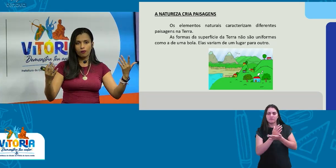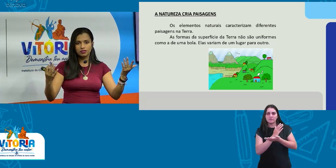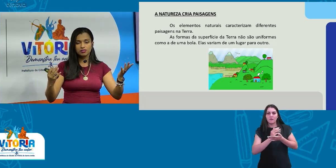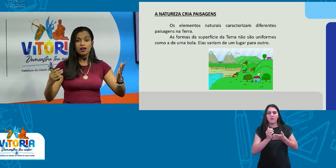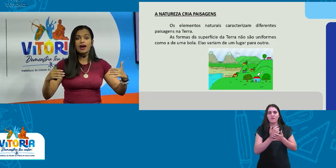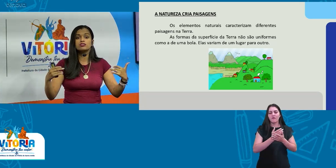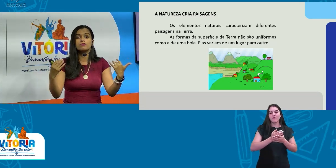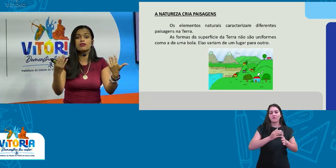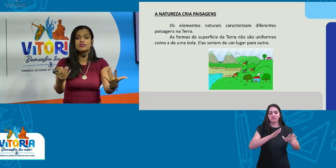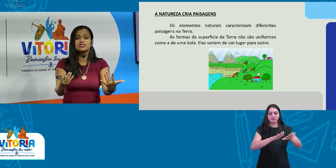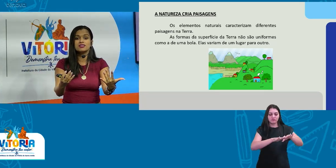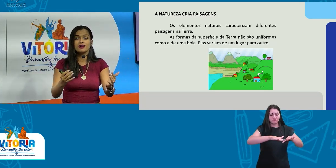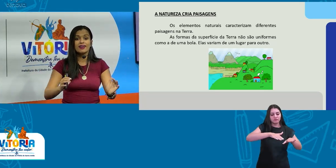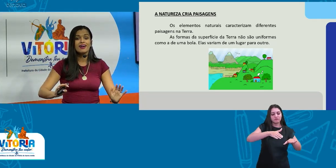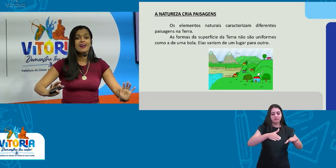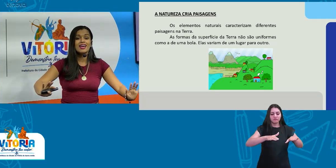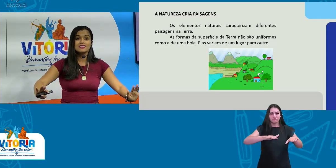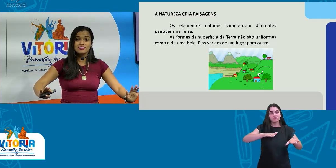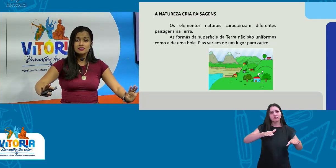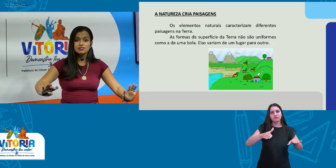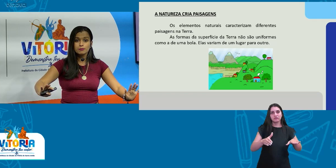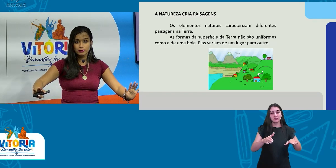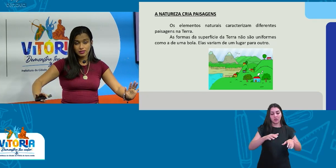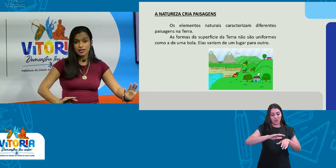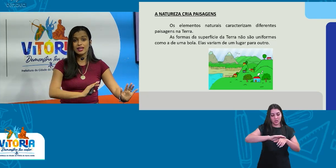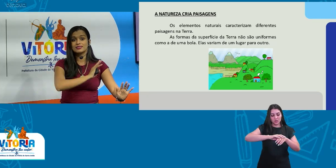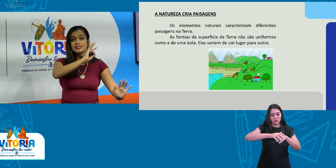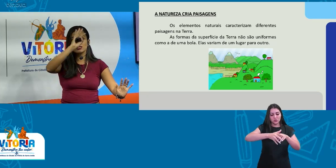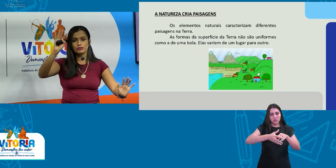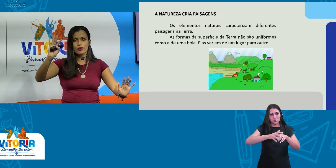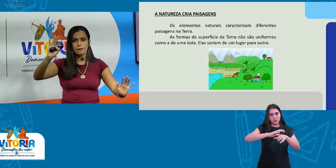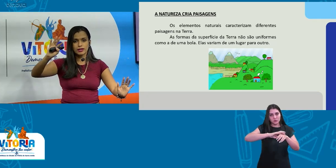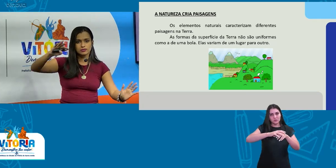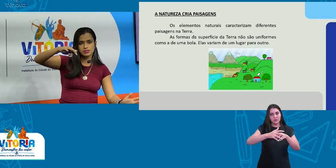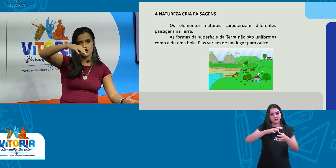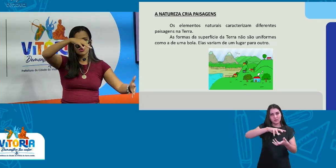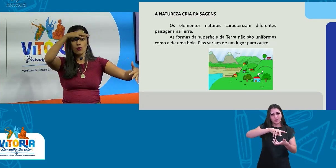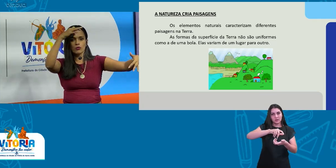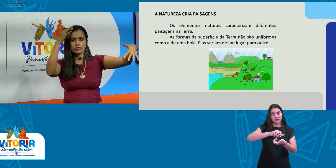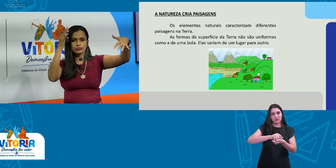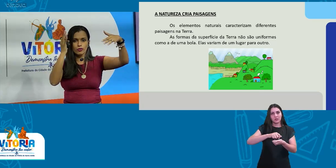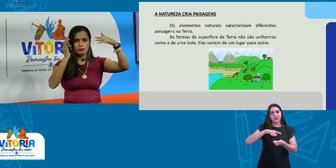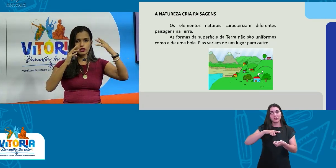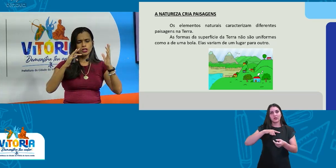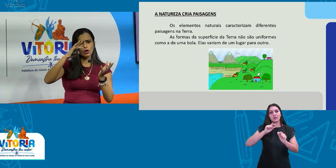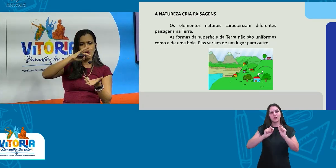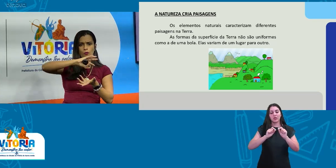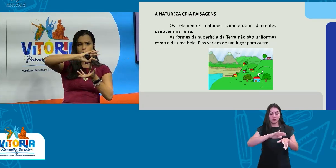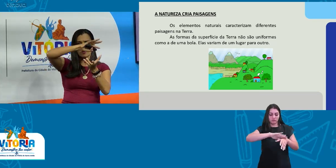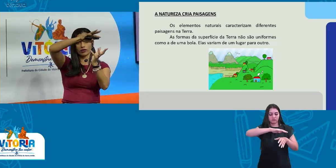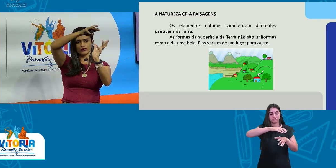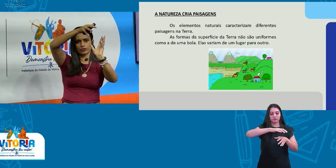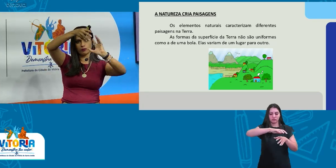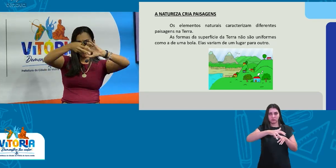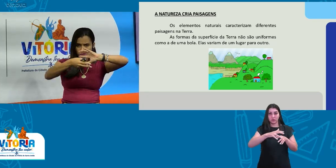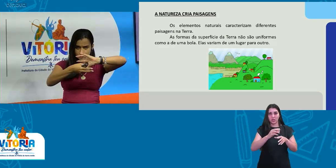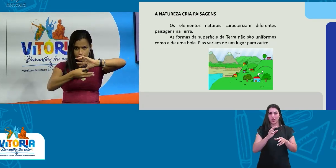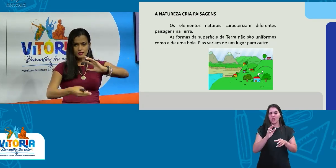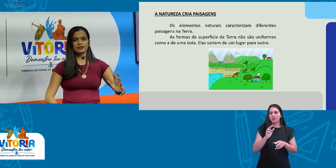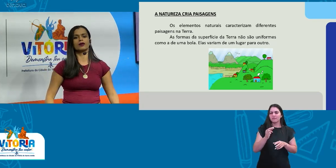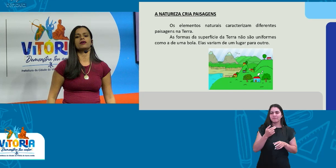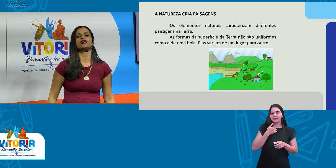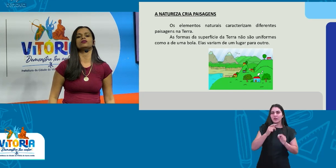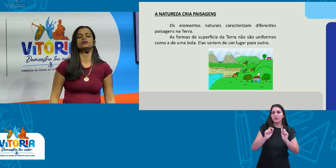várias formas. A superfície da Terra, ela tem esse poder, ela tem esse formato de ser uniforme. E não como uma bola de